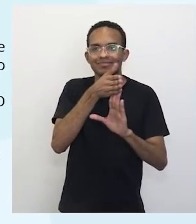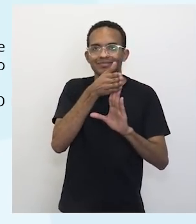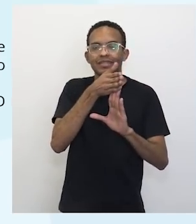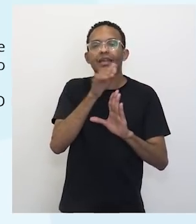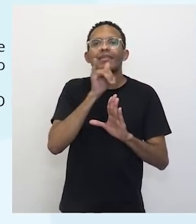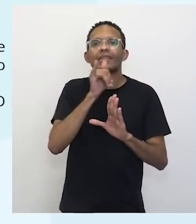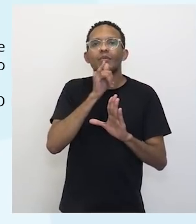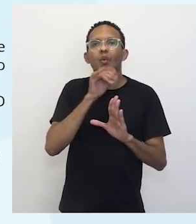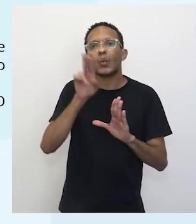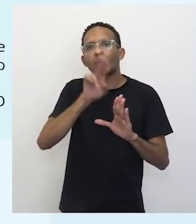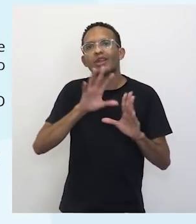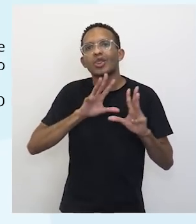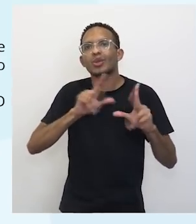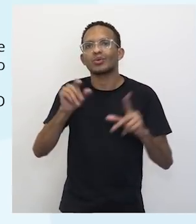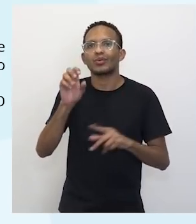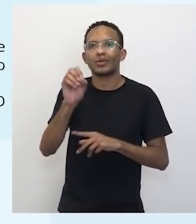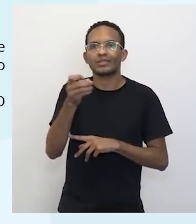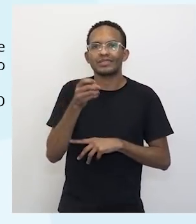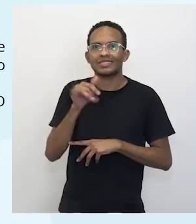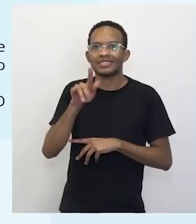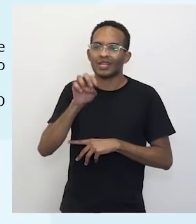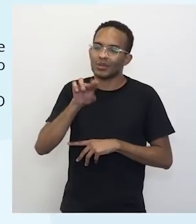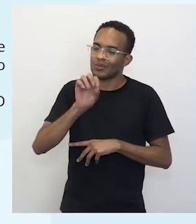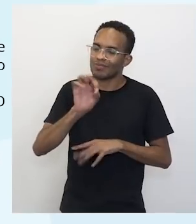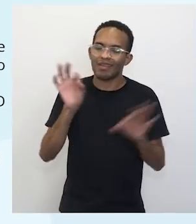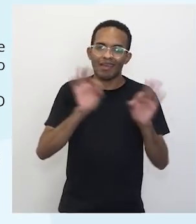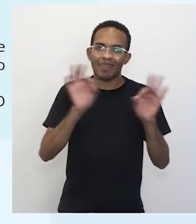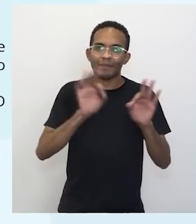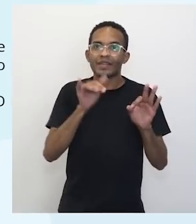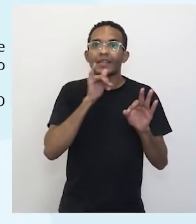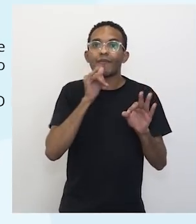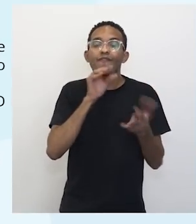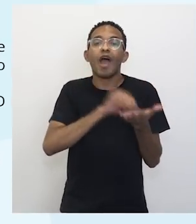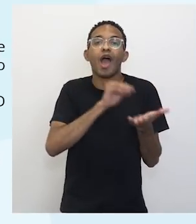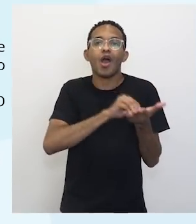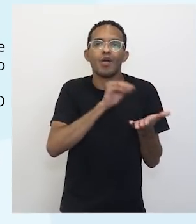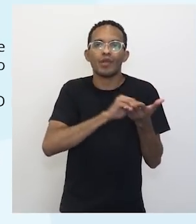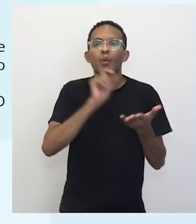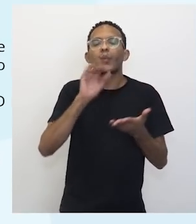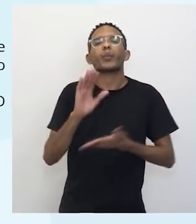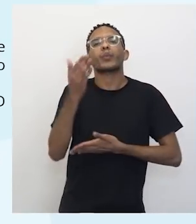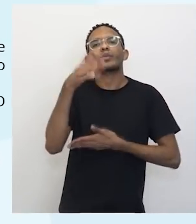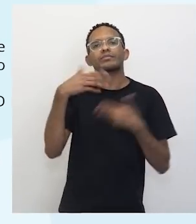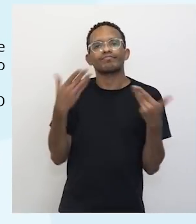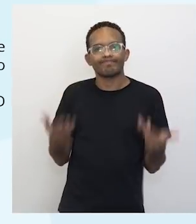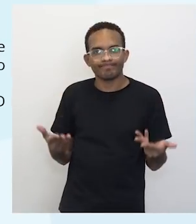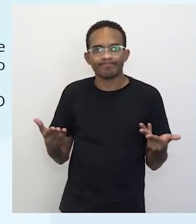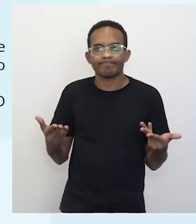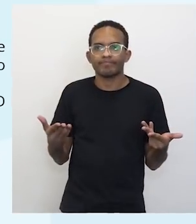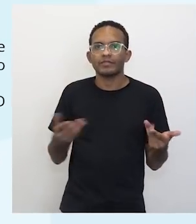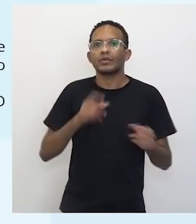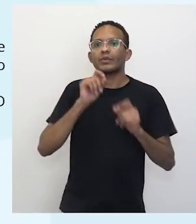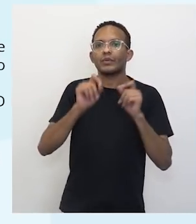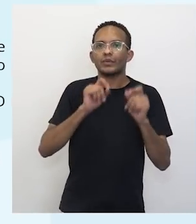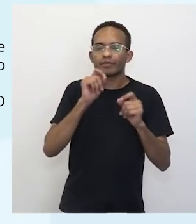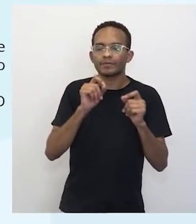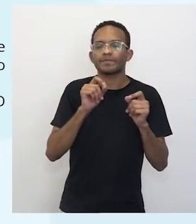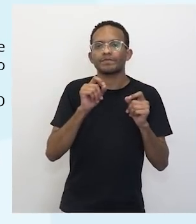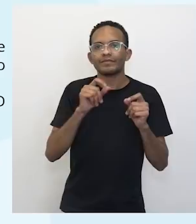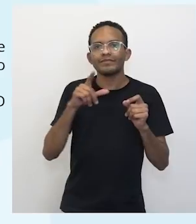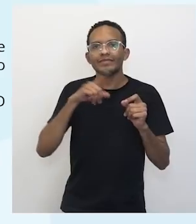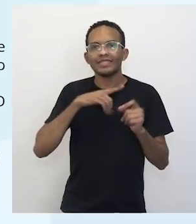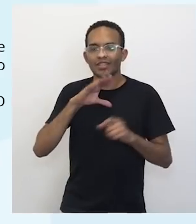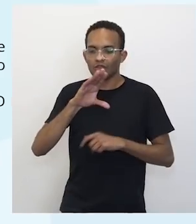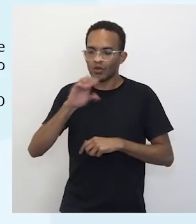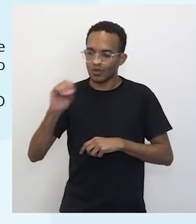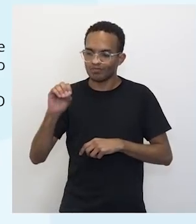não gasta todo o oxigênio, ela não tem oxigênio suficiente. Então, o que vai acontecer? Vai gerar para mim